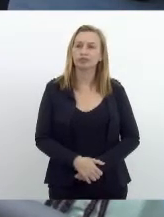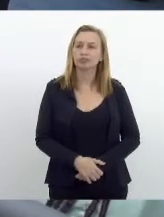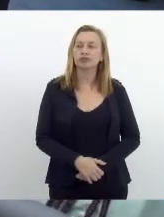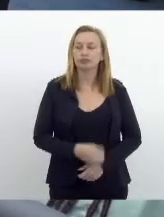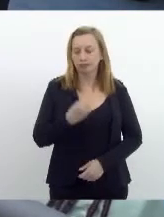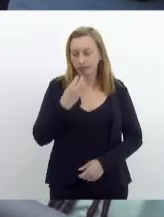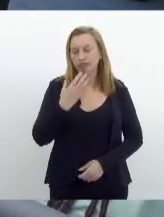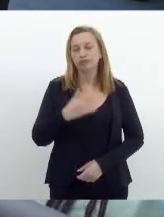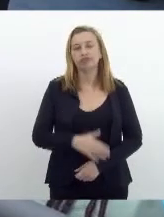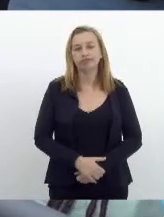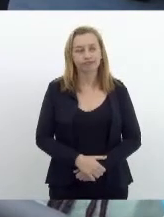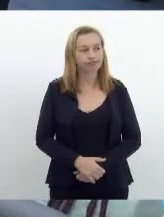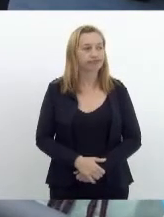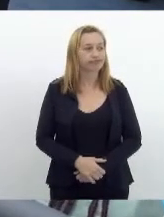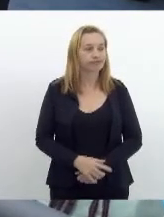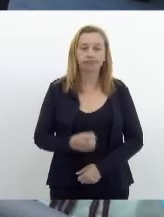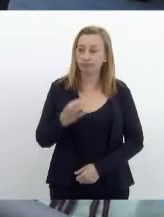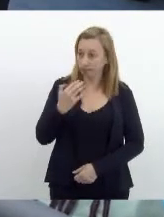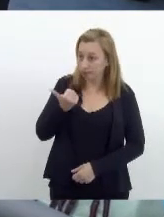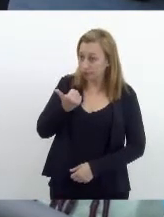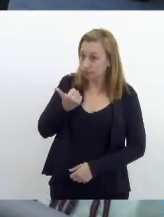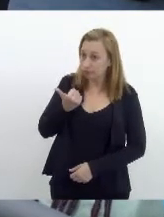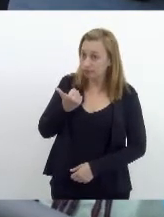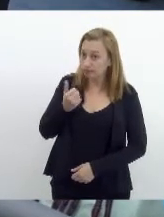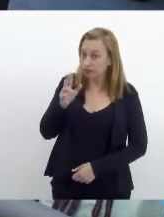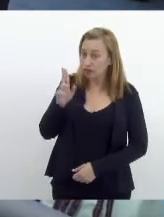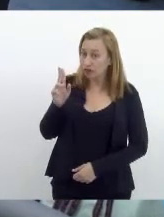Boa. Tudo bem, Eurico?